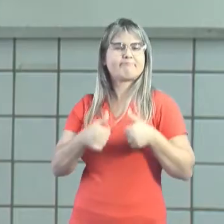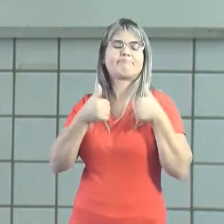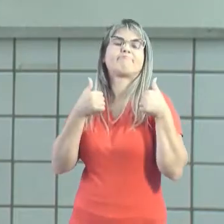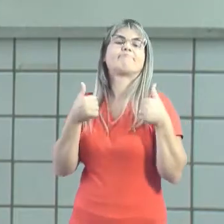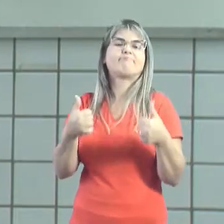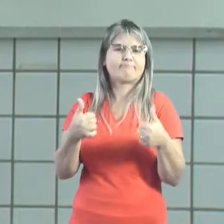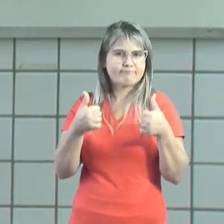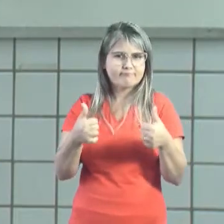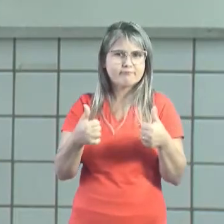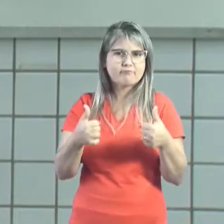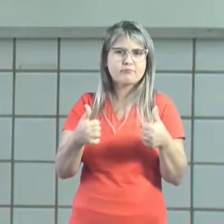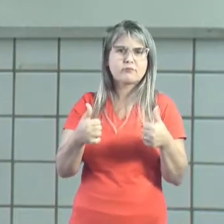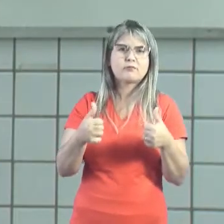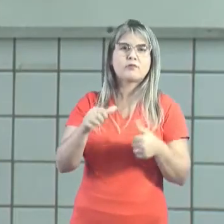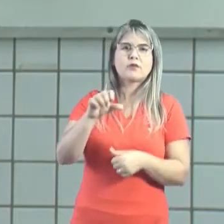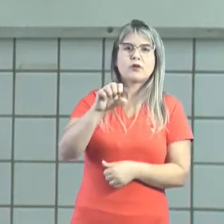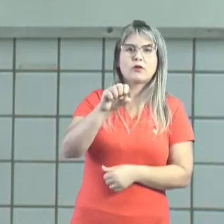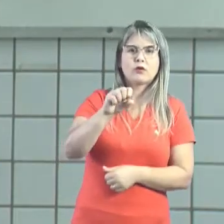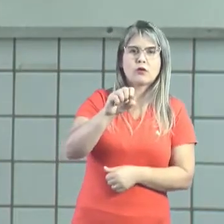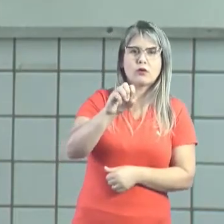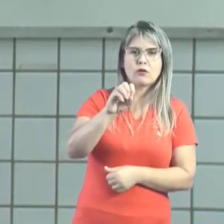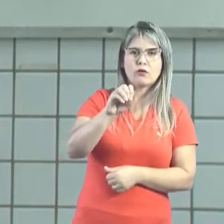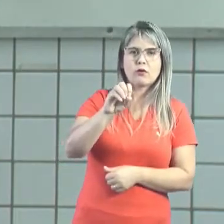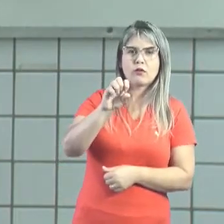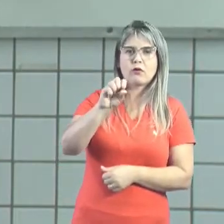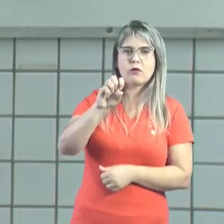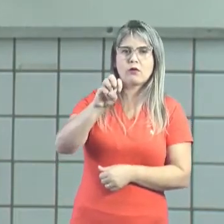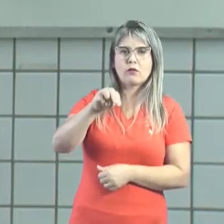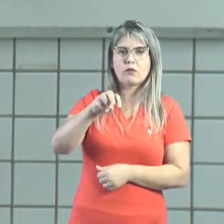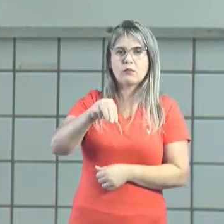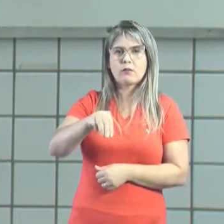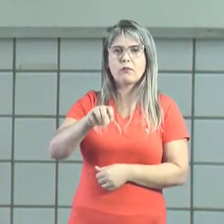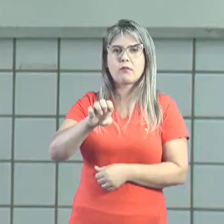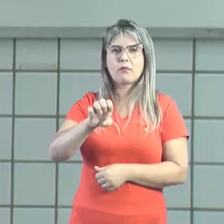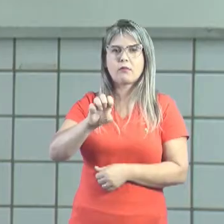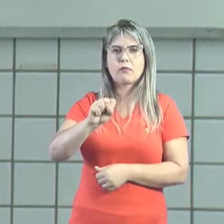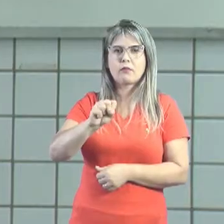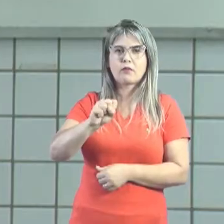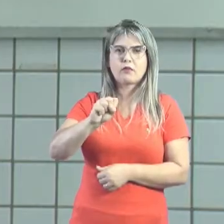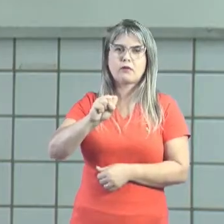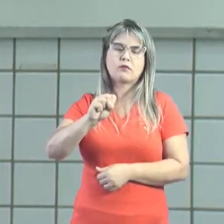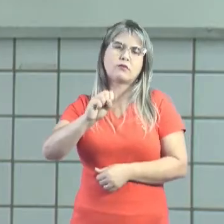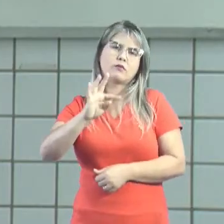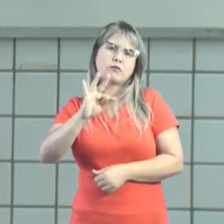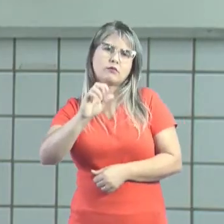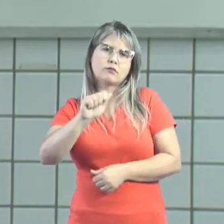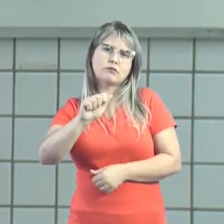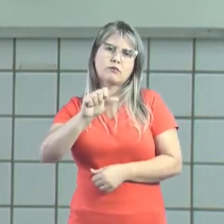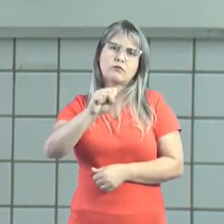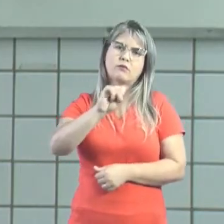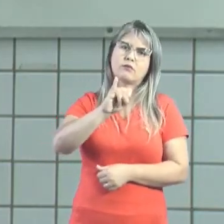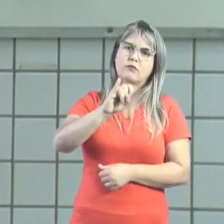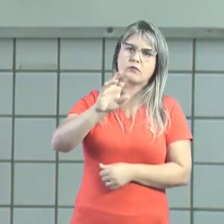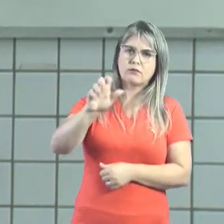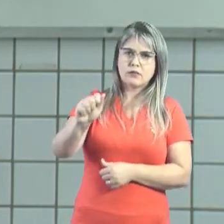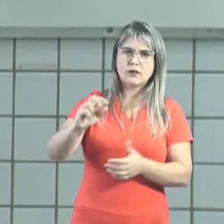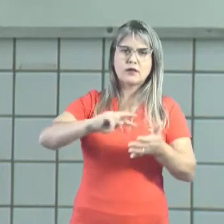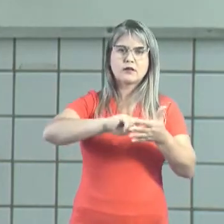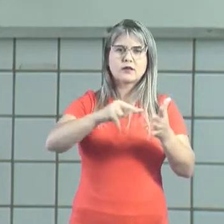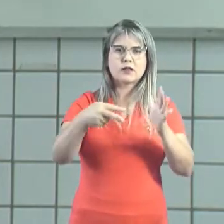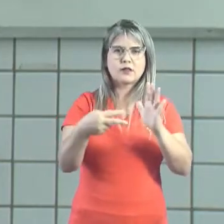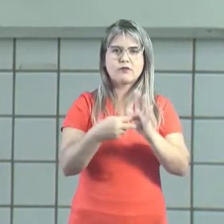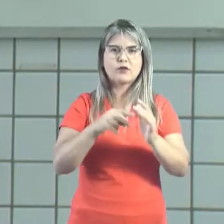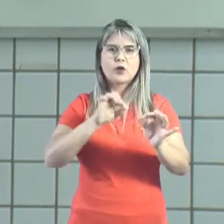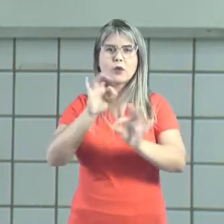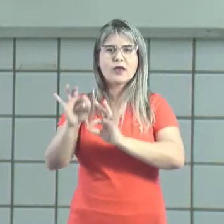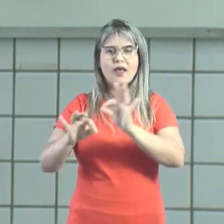Homeostasia é justamente esse trabalho harmônico entre os sistemas. O sistema